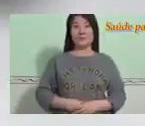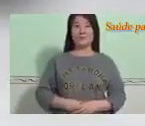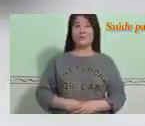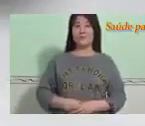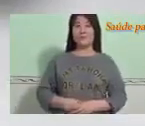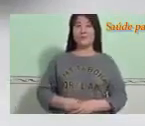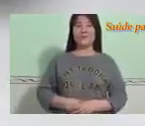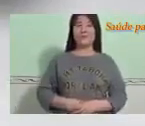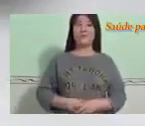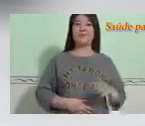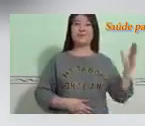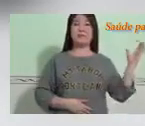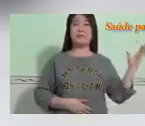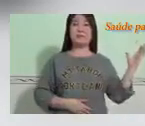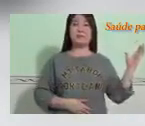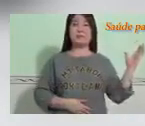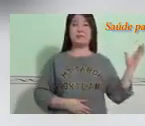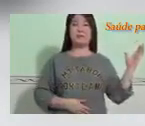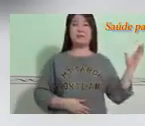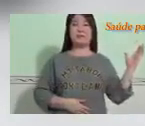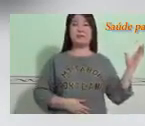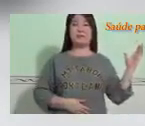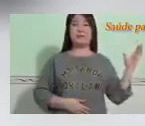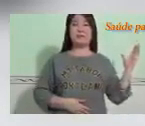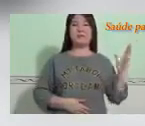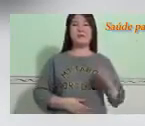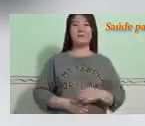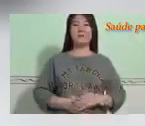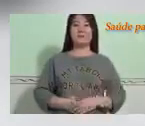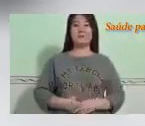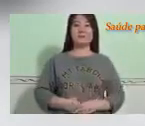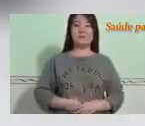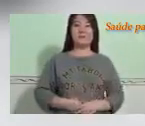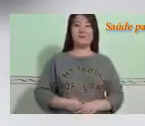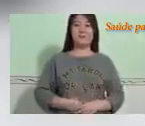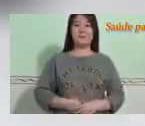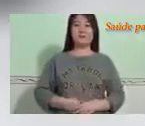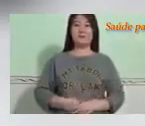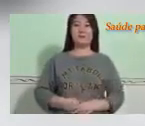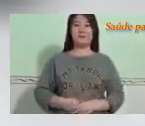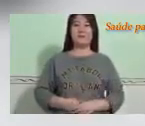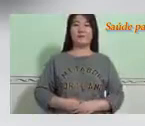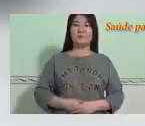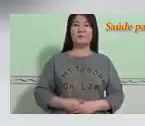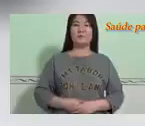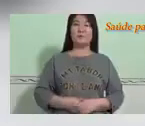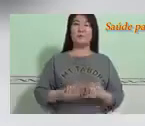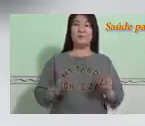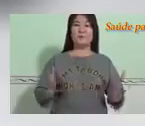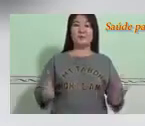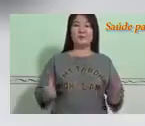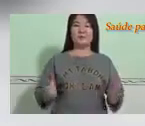Ustekinumab 2. Este remédio também pode ser conhecido comercialmente como Stelara. Ele é composto pelo anticorpo